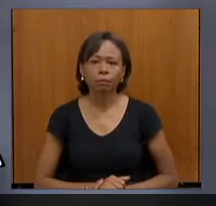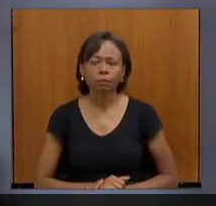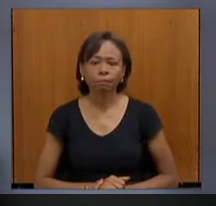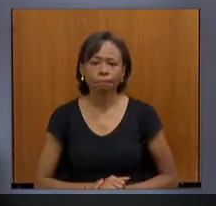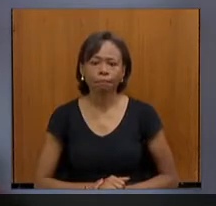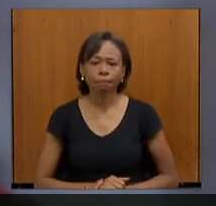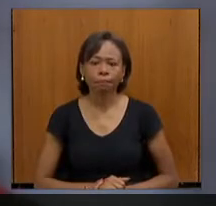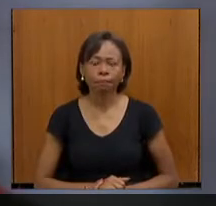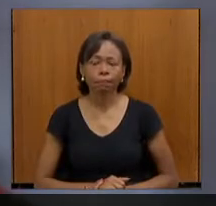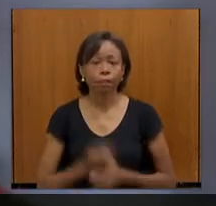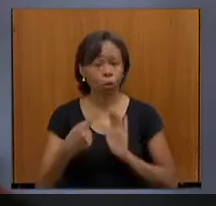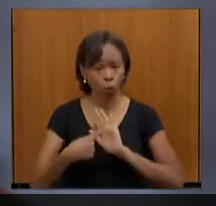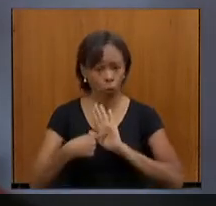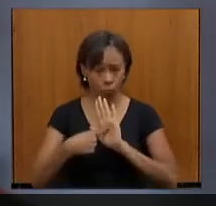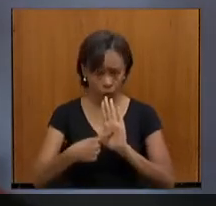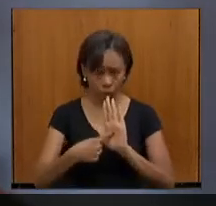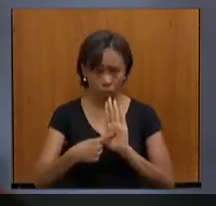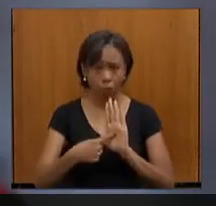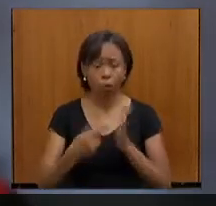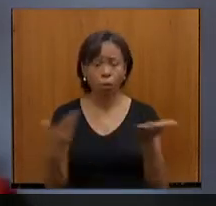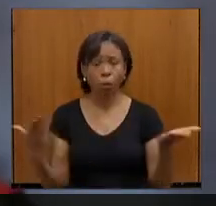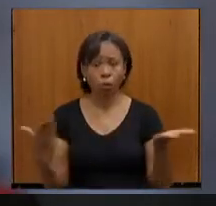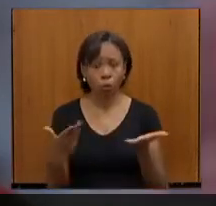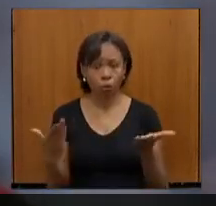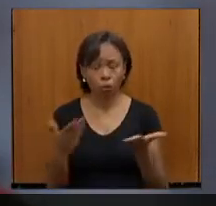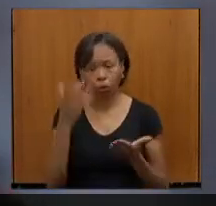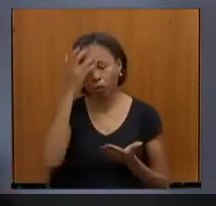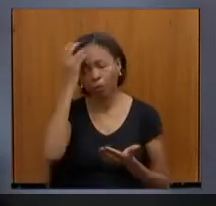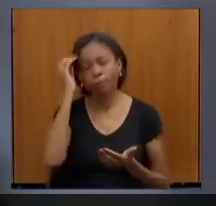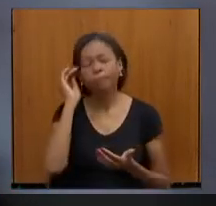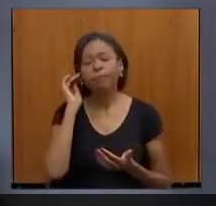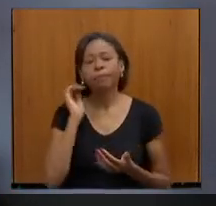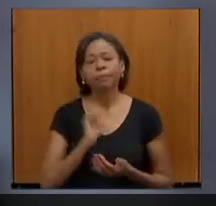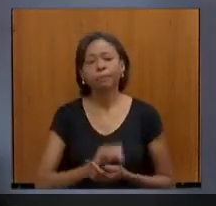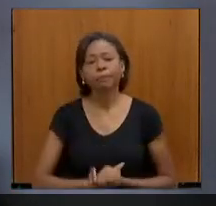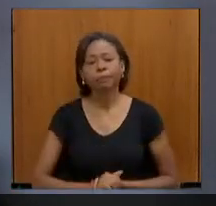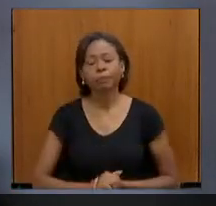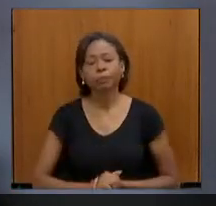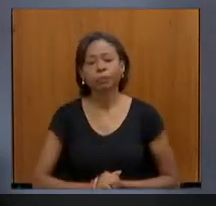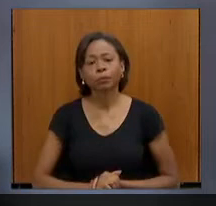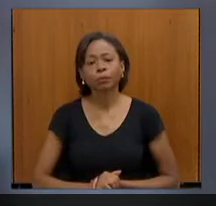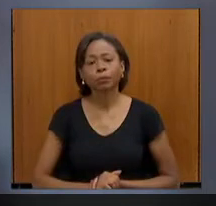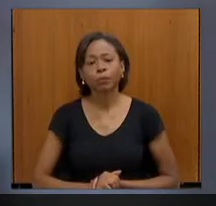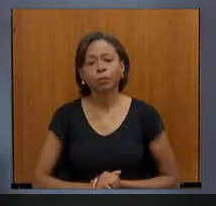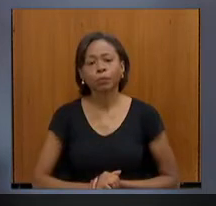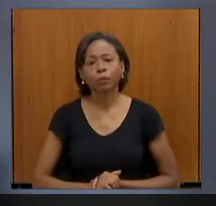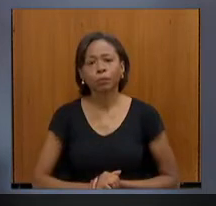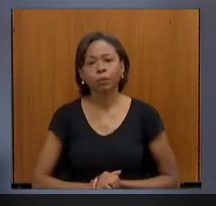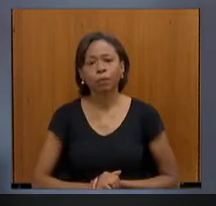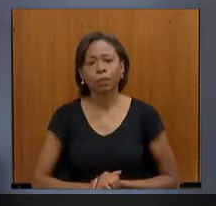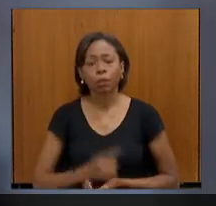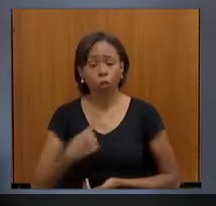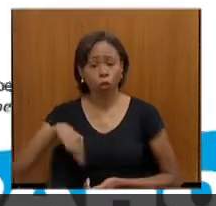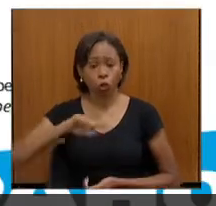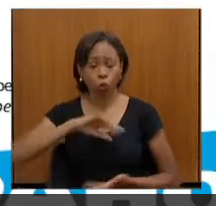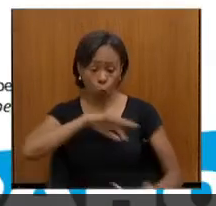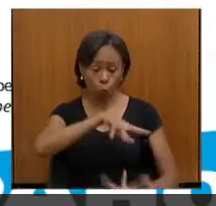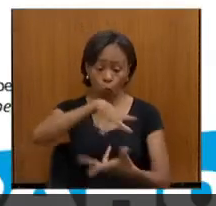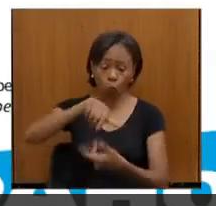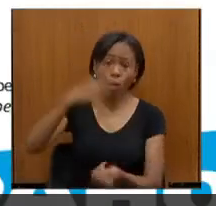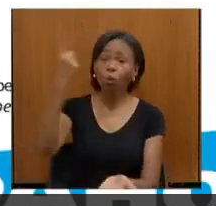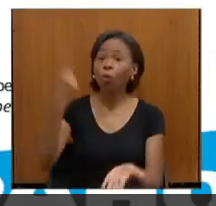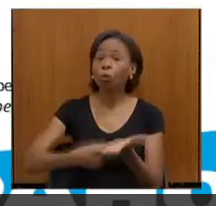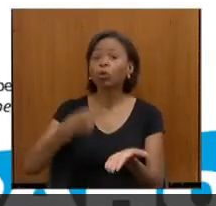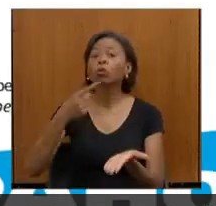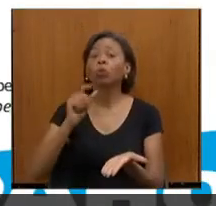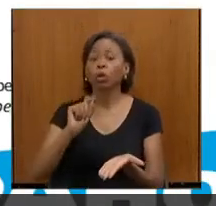vocês que, voltando ao primeiro slide, que os nossos compromissos globais são que